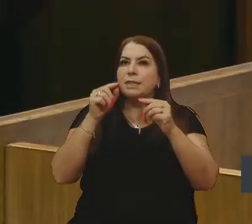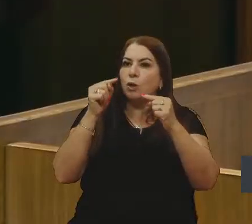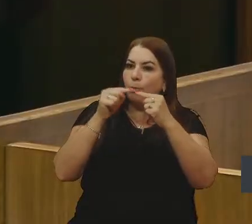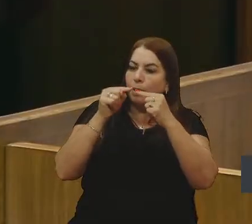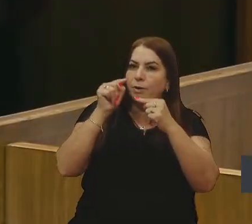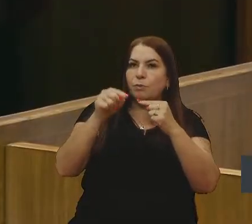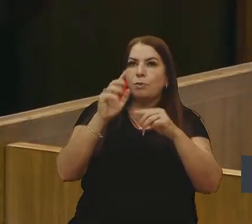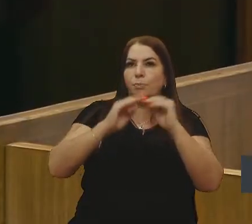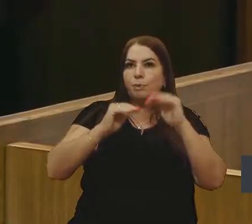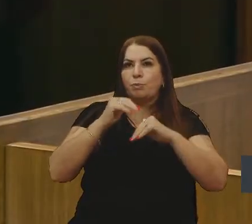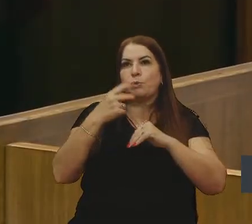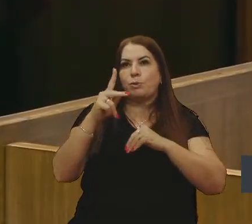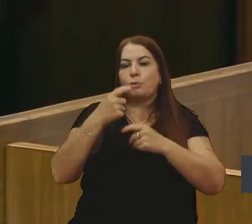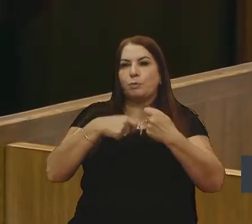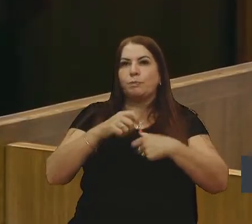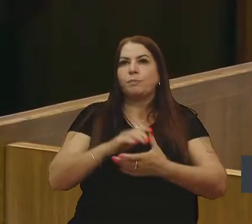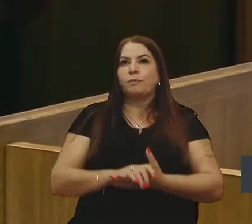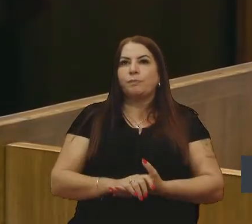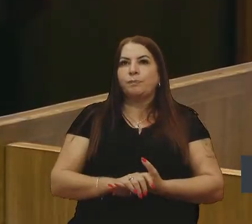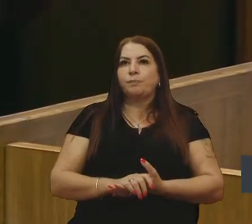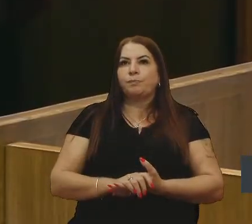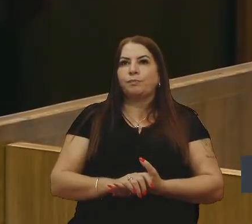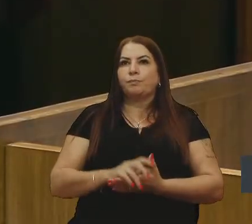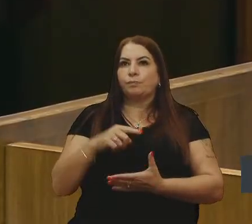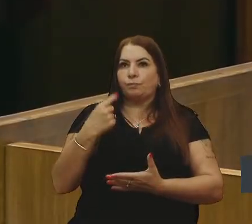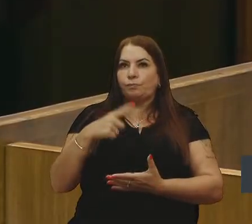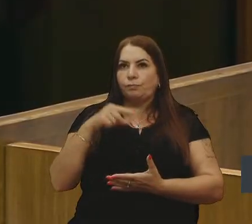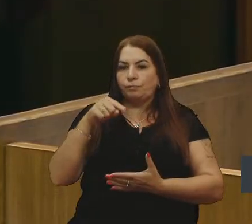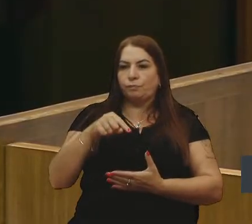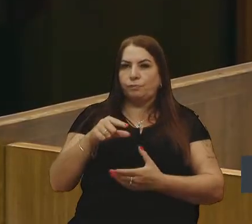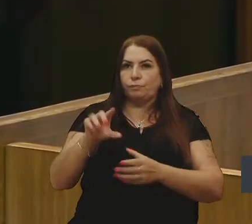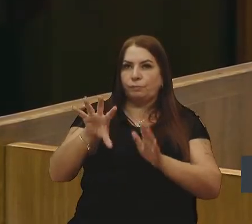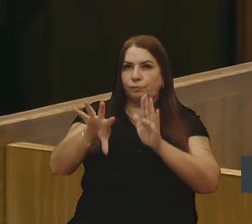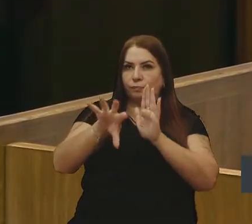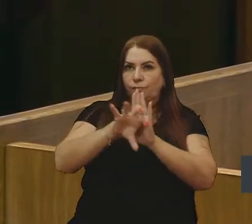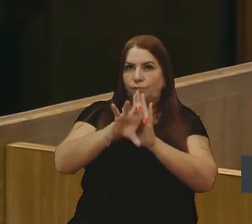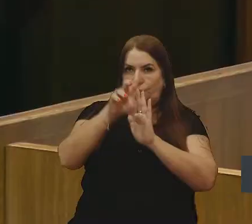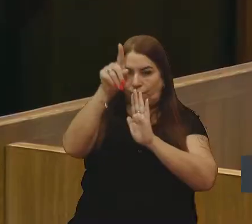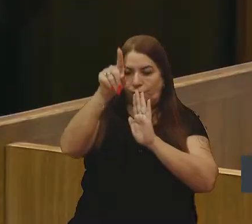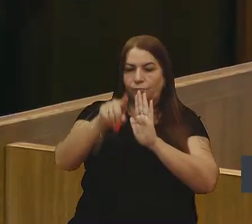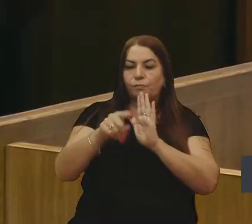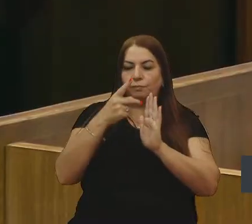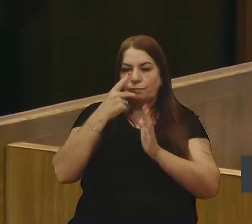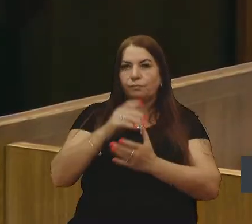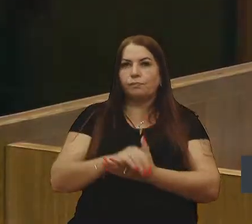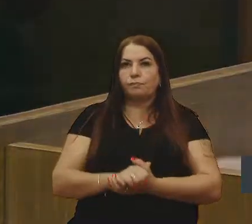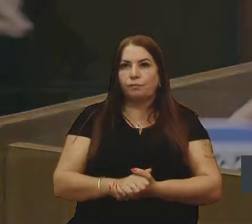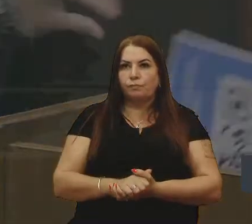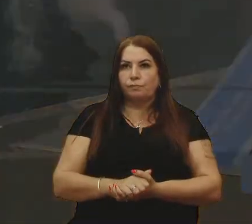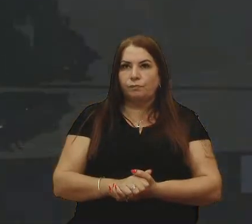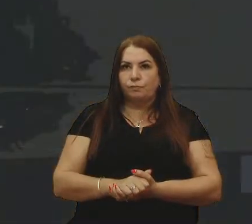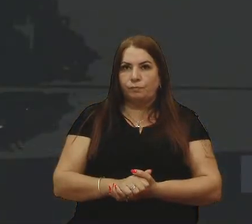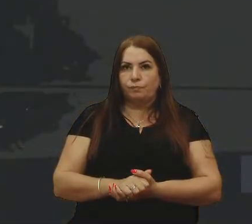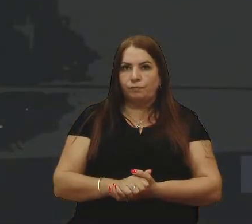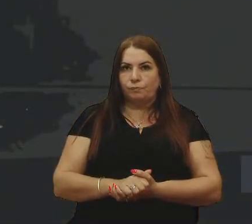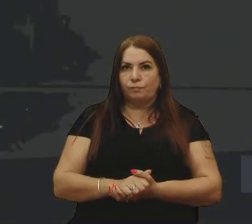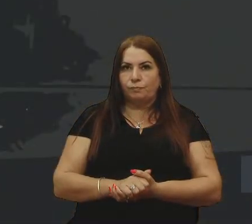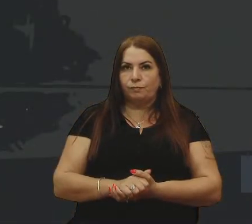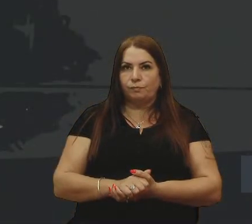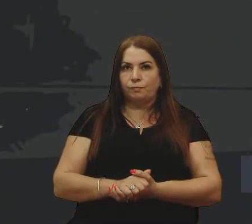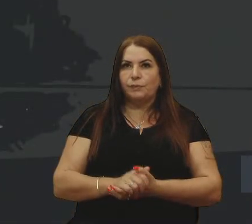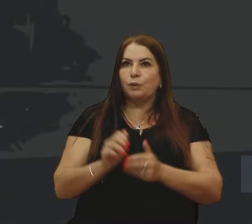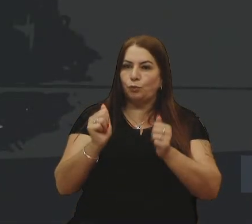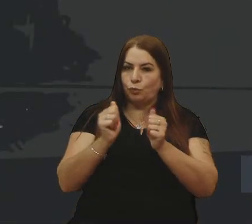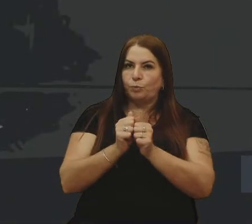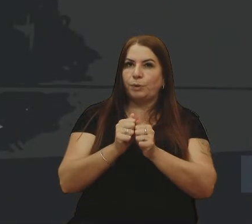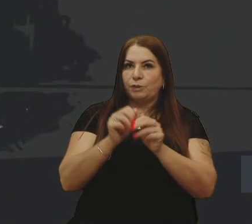colocar em prática no seu negócio. Então, nós temos aqui na tela o QR Code, como já foi dito. Ah, tá. Então, está aqui comigo,